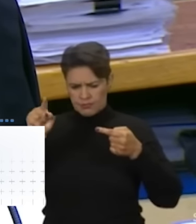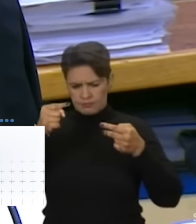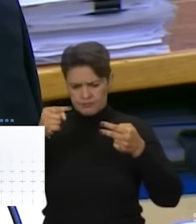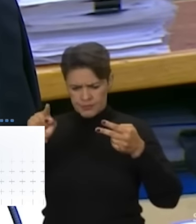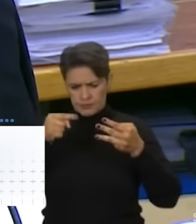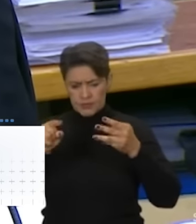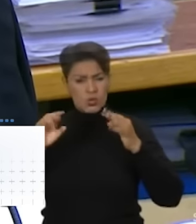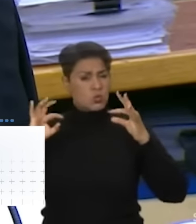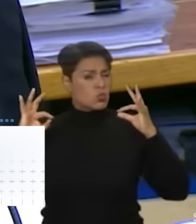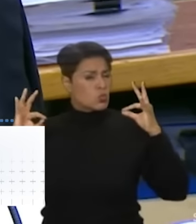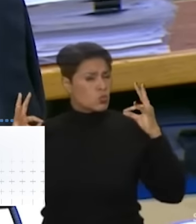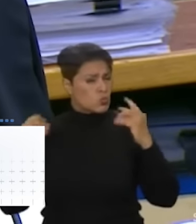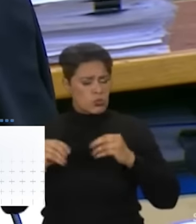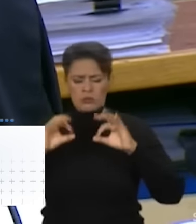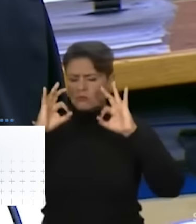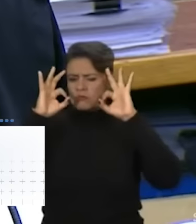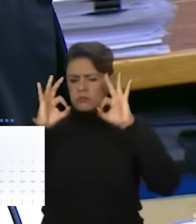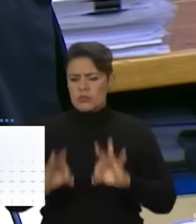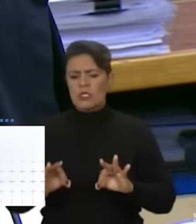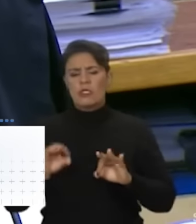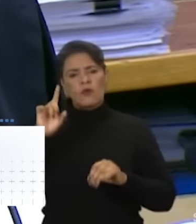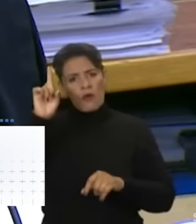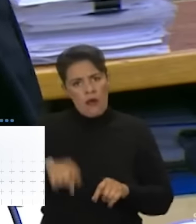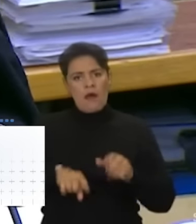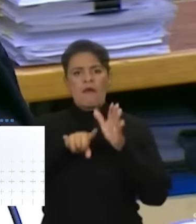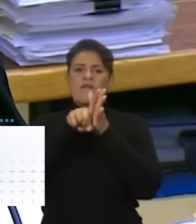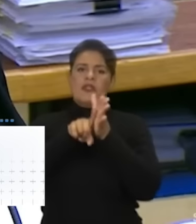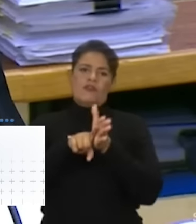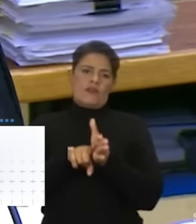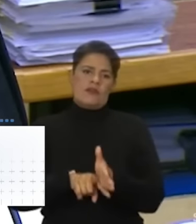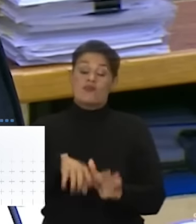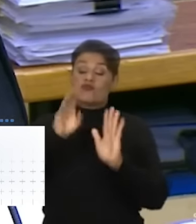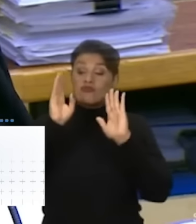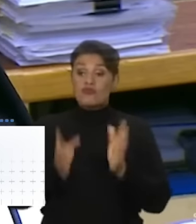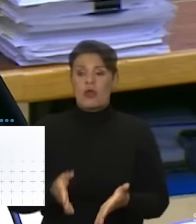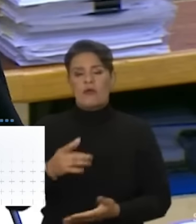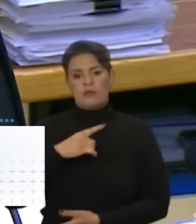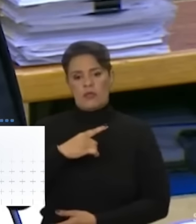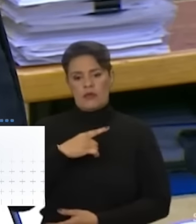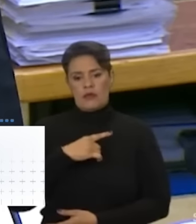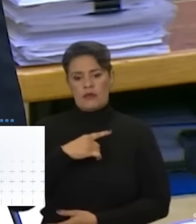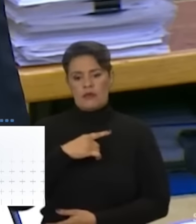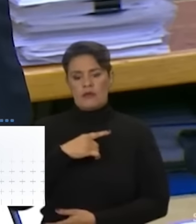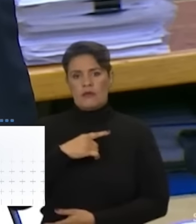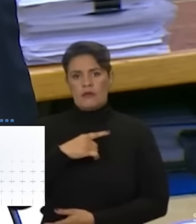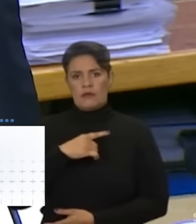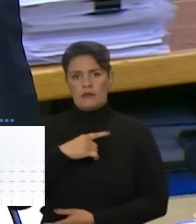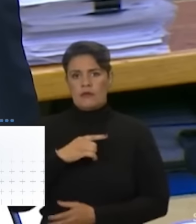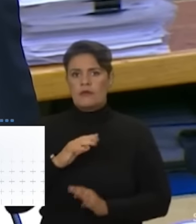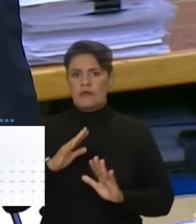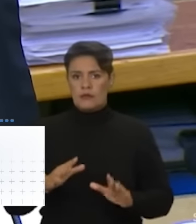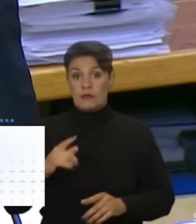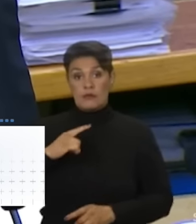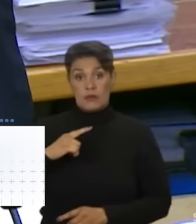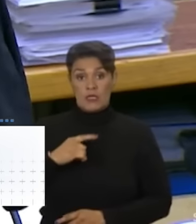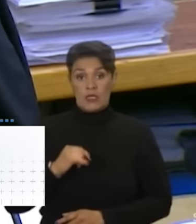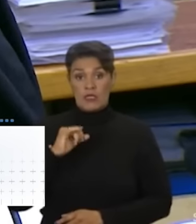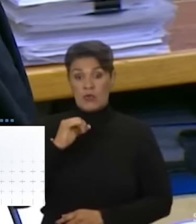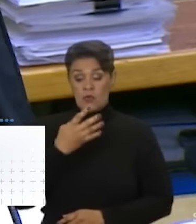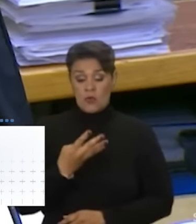âmbito de investigações já existentes, aqui principalmente o inquérito